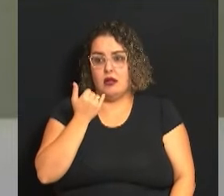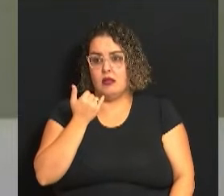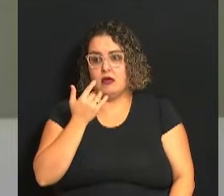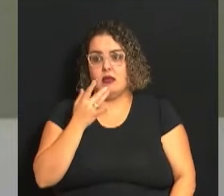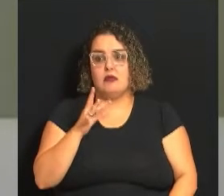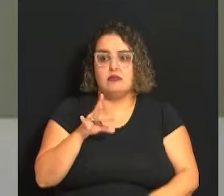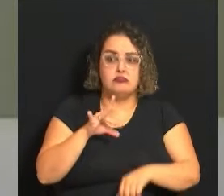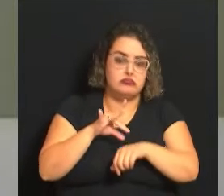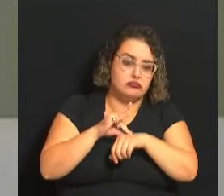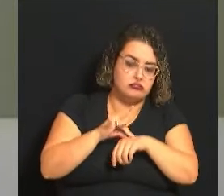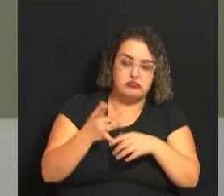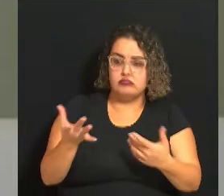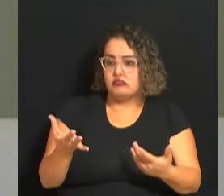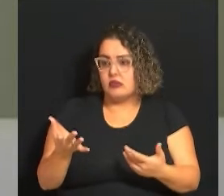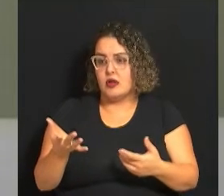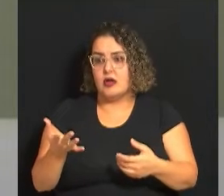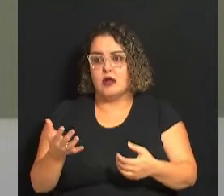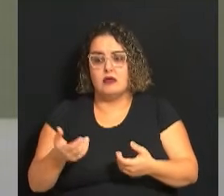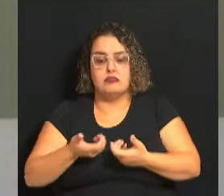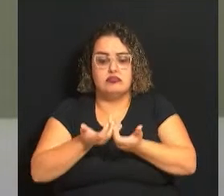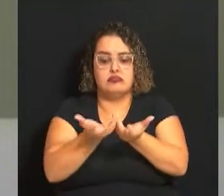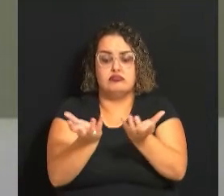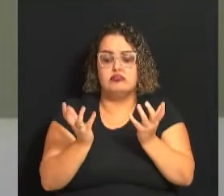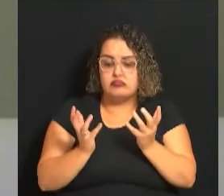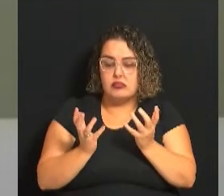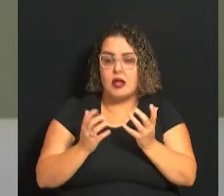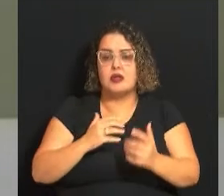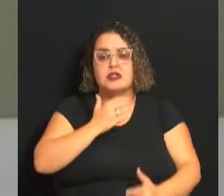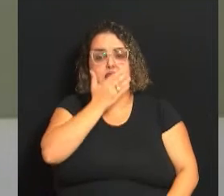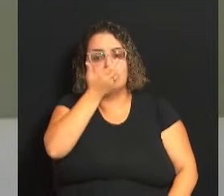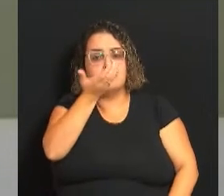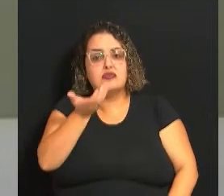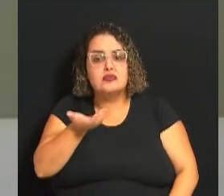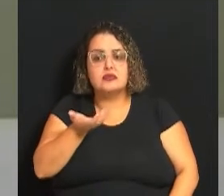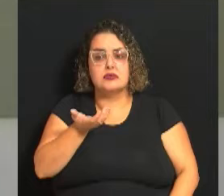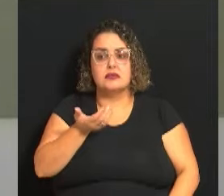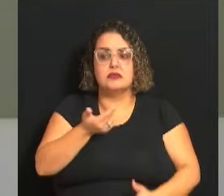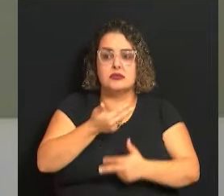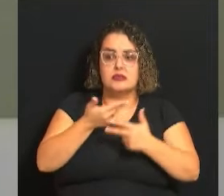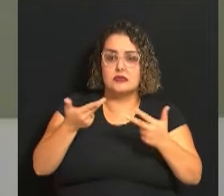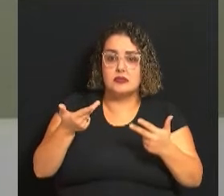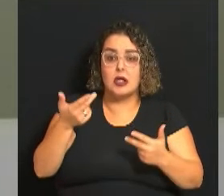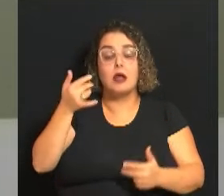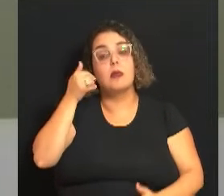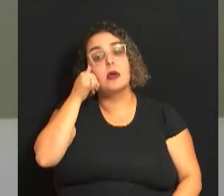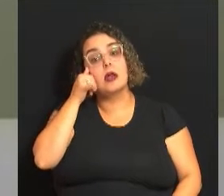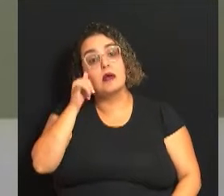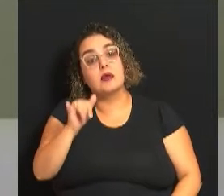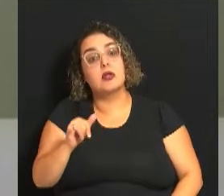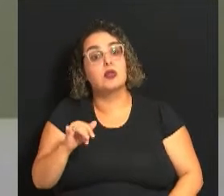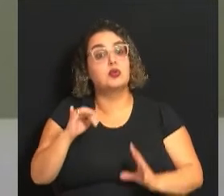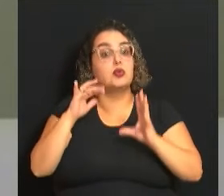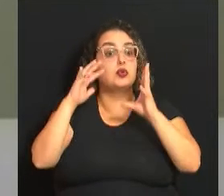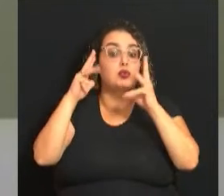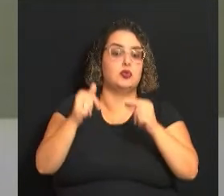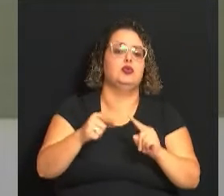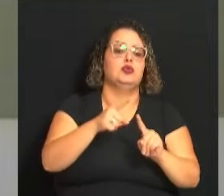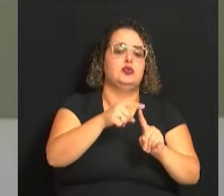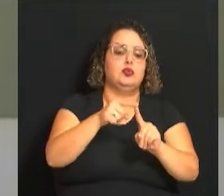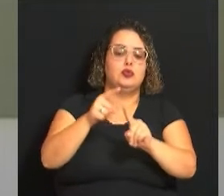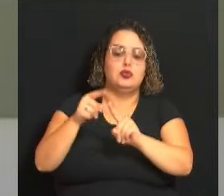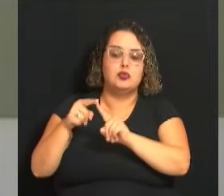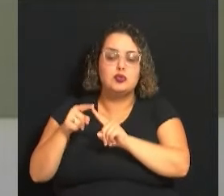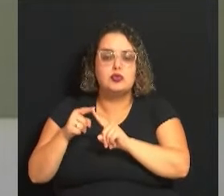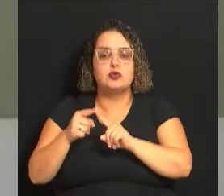amarelos, as vegetais, as frutas. Isso é uma maneira de prevenir todos os tipos de câncer e